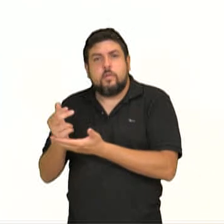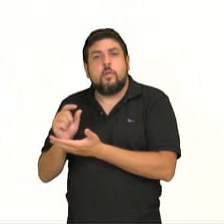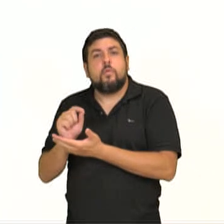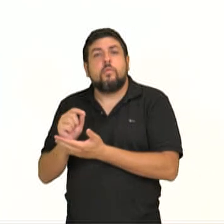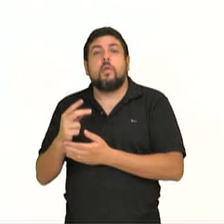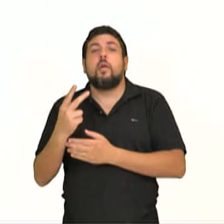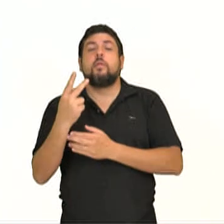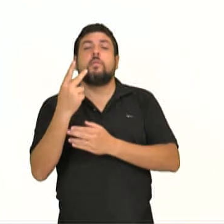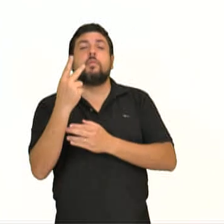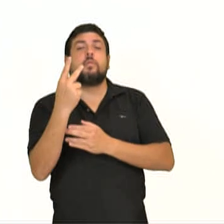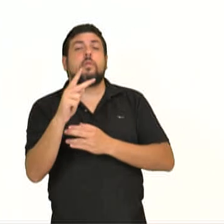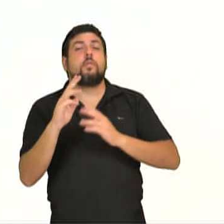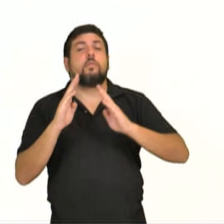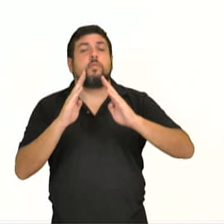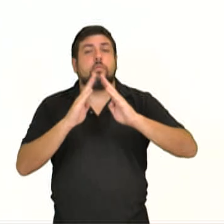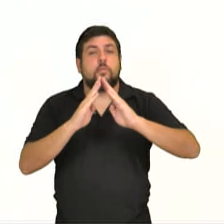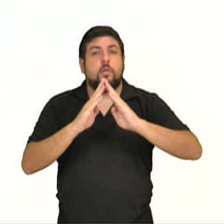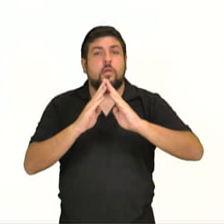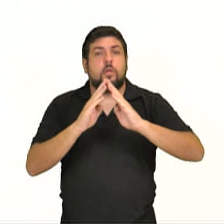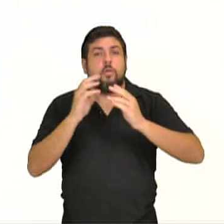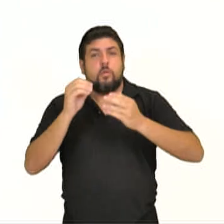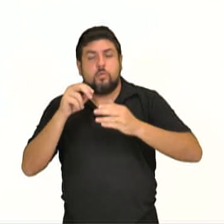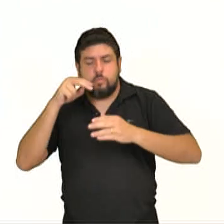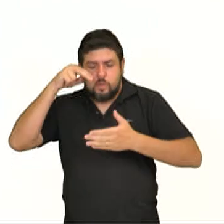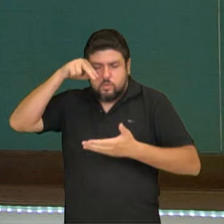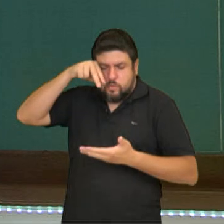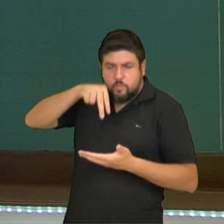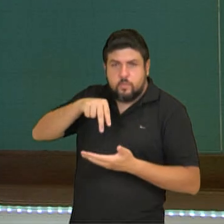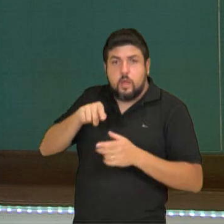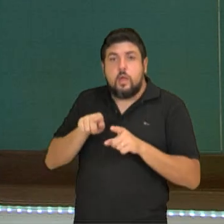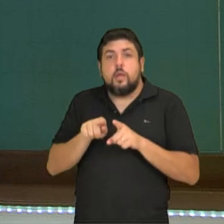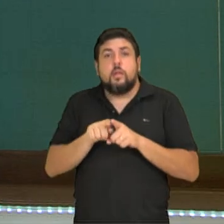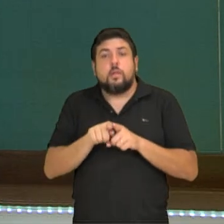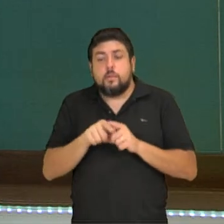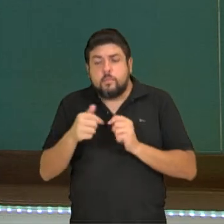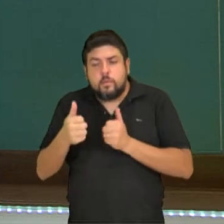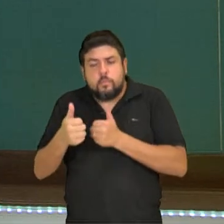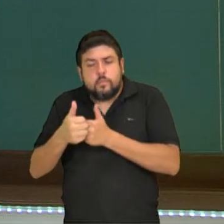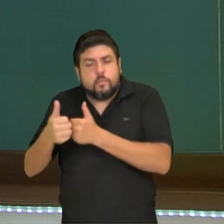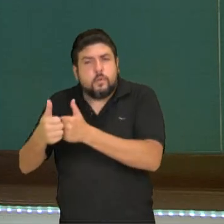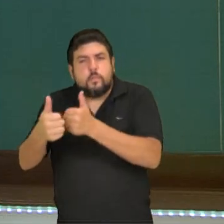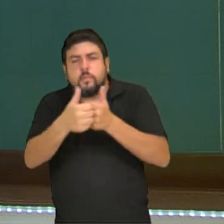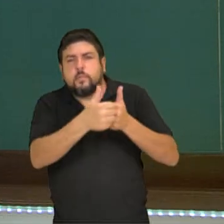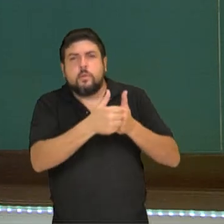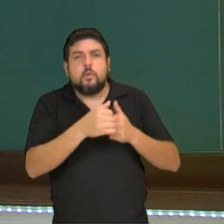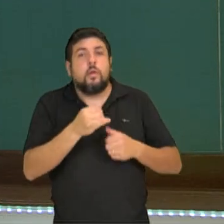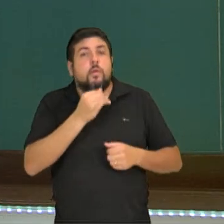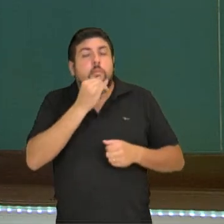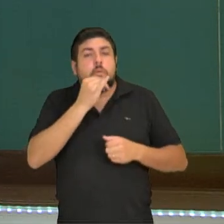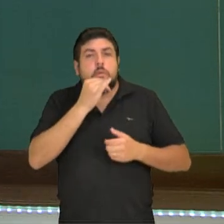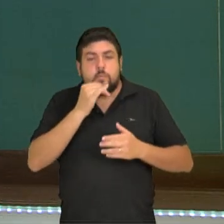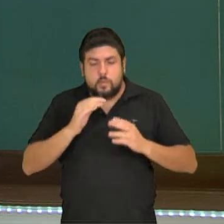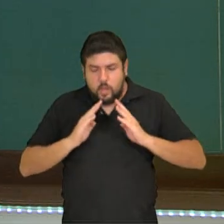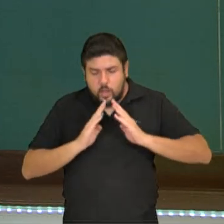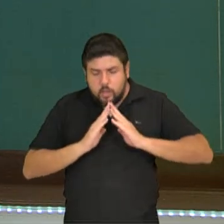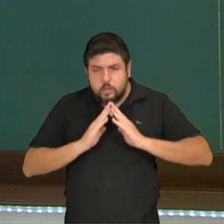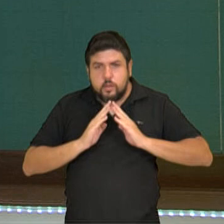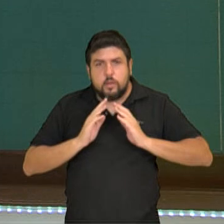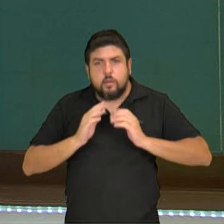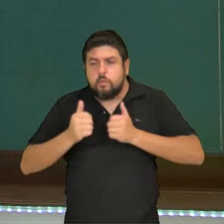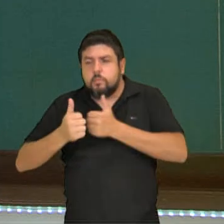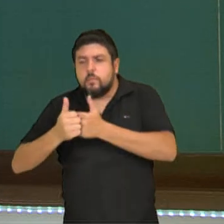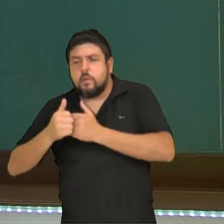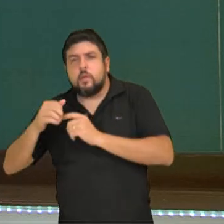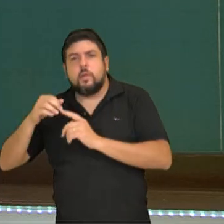sua residência e os pontos secundários. Professor, o que são pontos secundários? Então, por exemplo, farmácias, mercados, praças, tudo que tiver